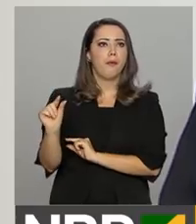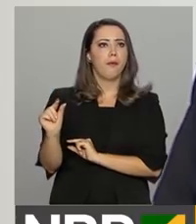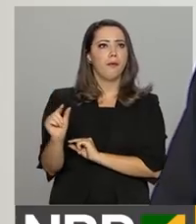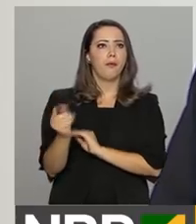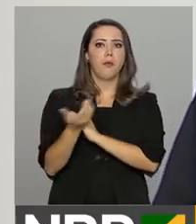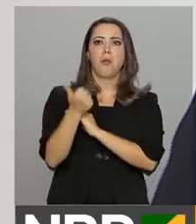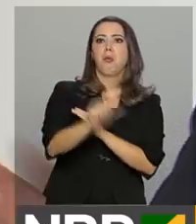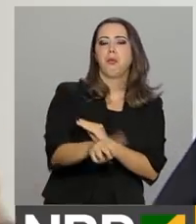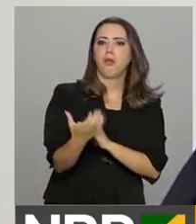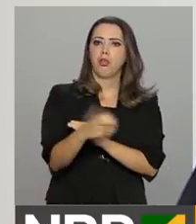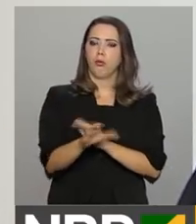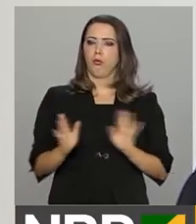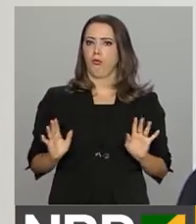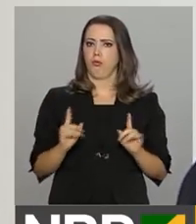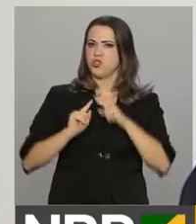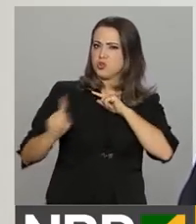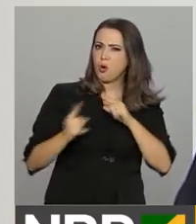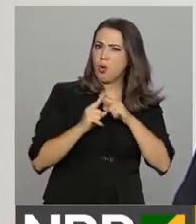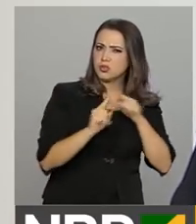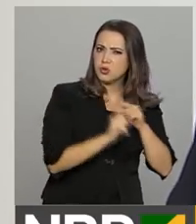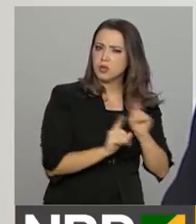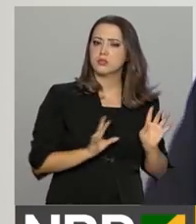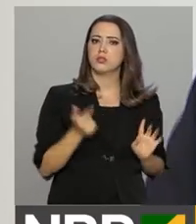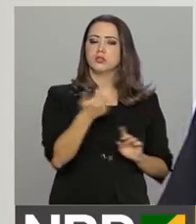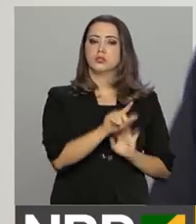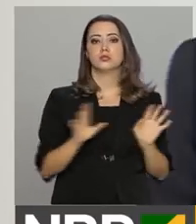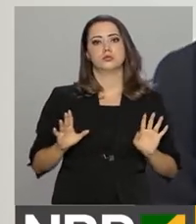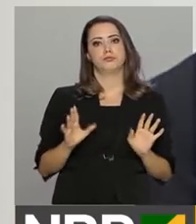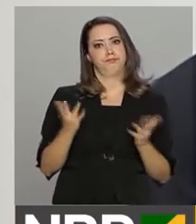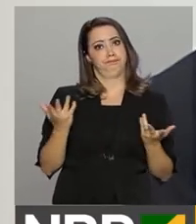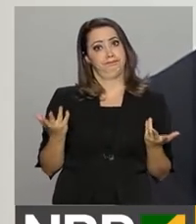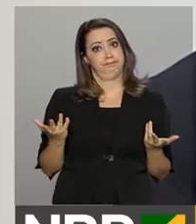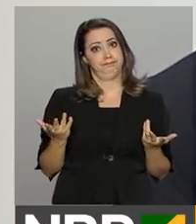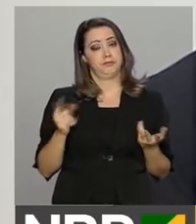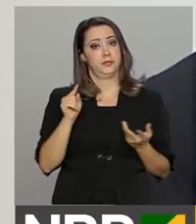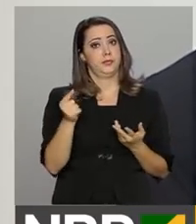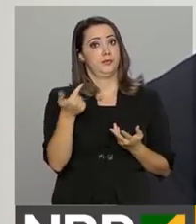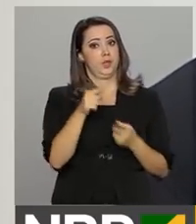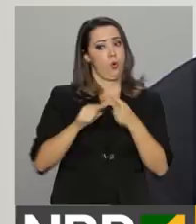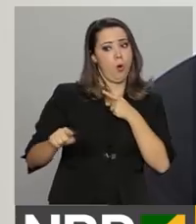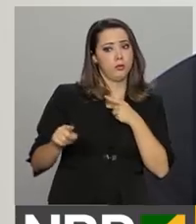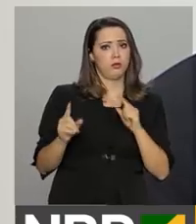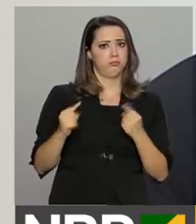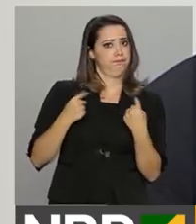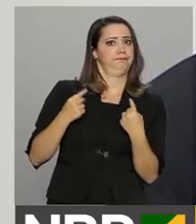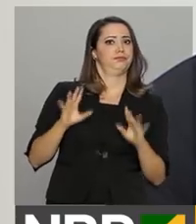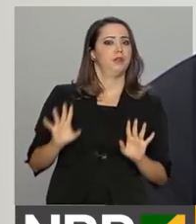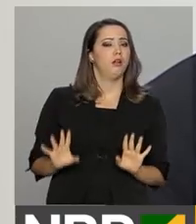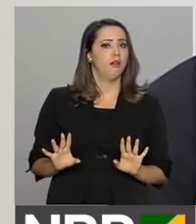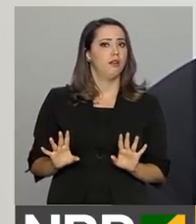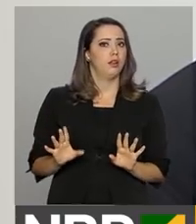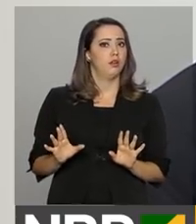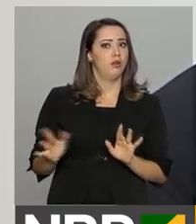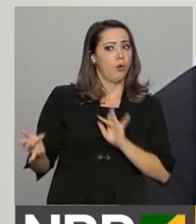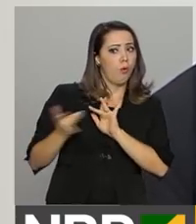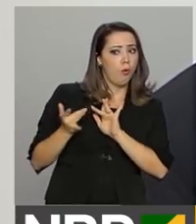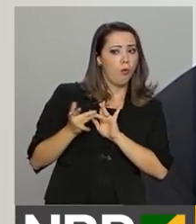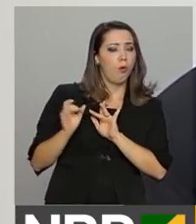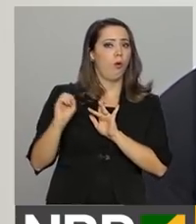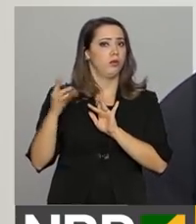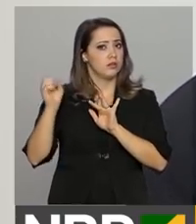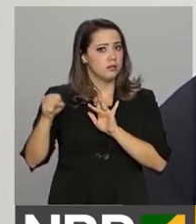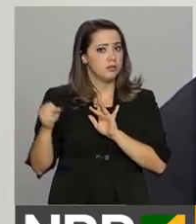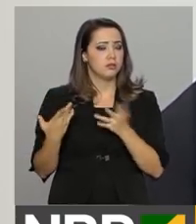pra vir aqui naturalmente conversar com o presidente e ser contra o governo e outro episódio e particularmente se me permitem